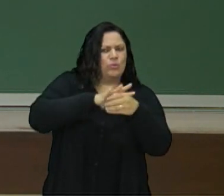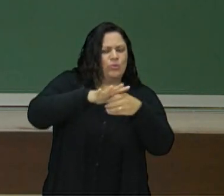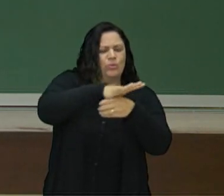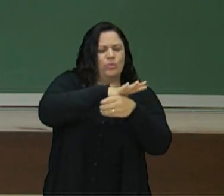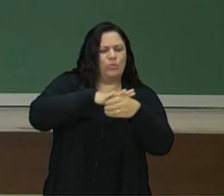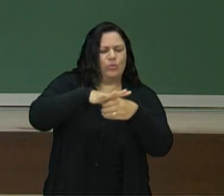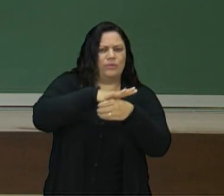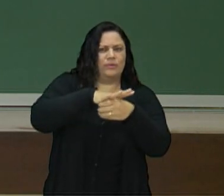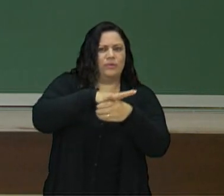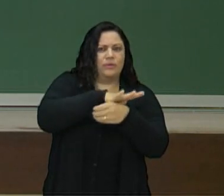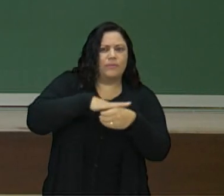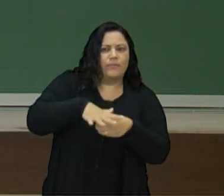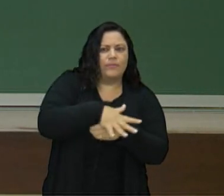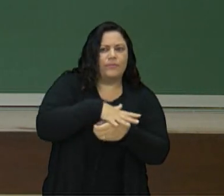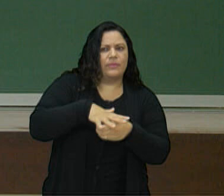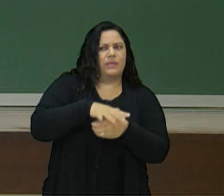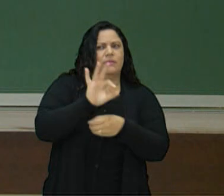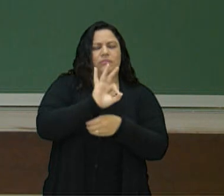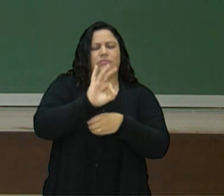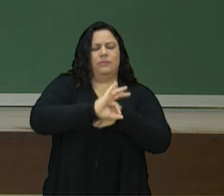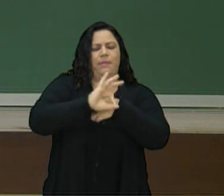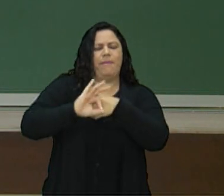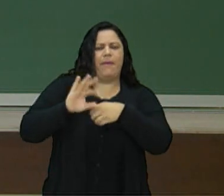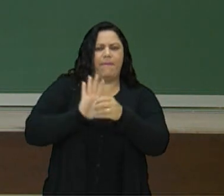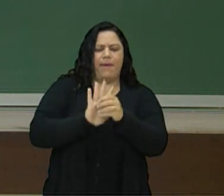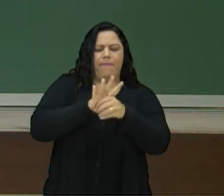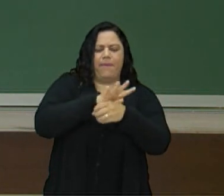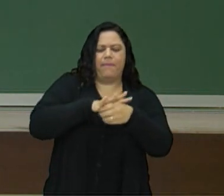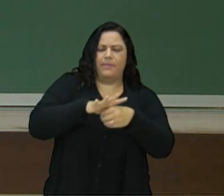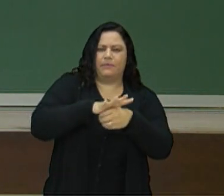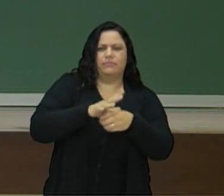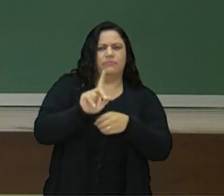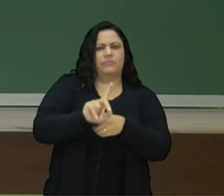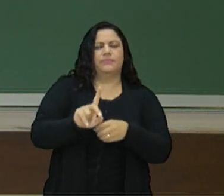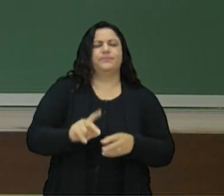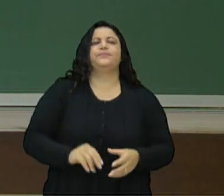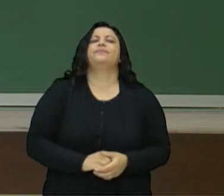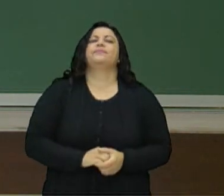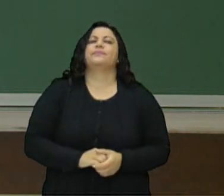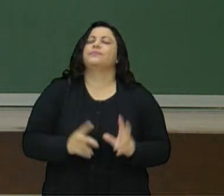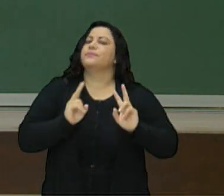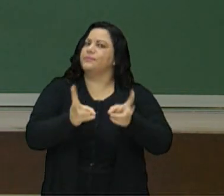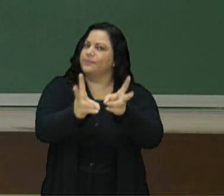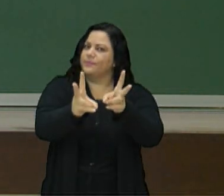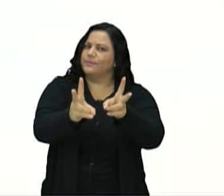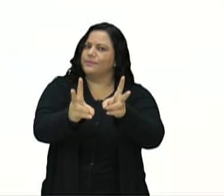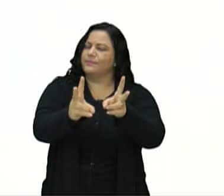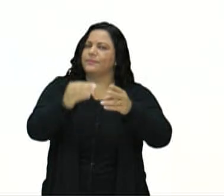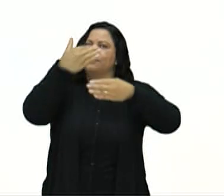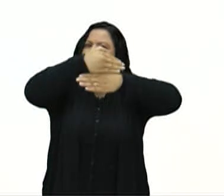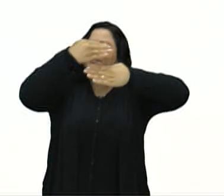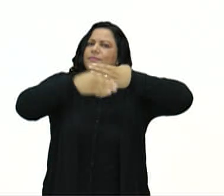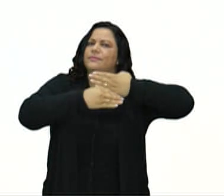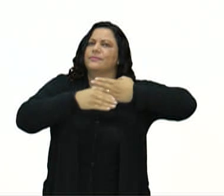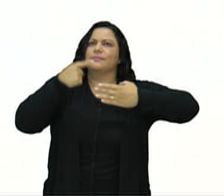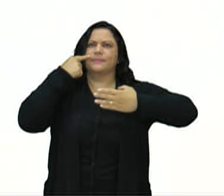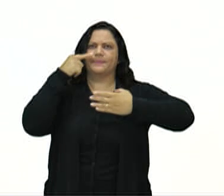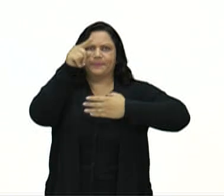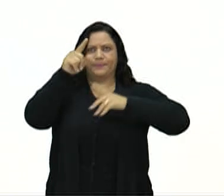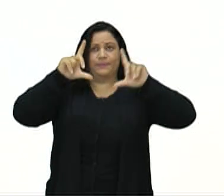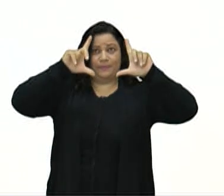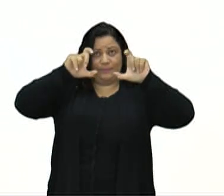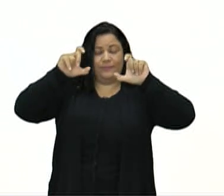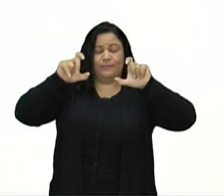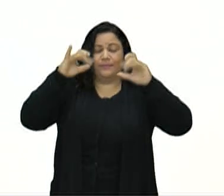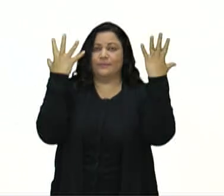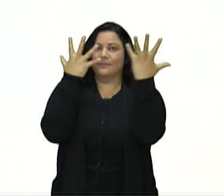A carioteca é do núcleo todo. Seguindo. Lembra essa imagem bonita? Chega aqui. Então, eu havia escolhido ela porque eu gostei da